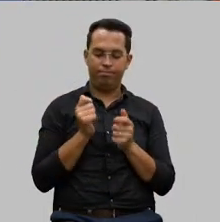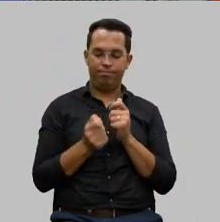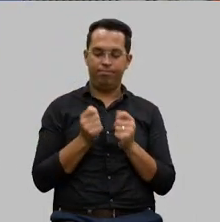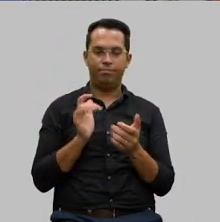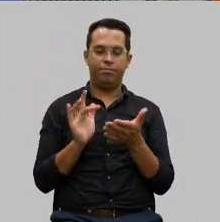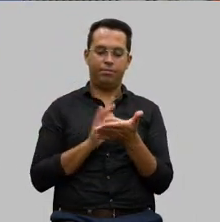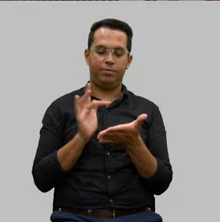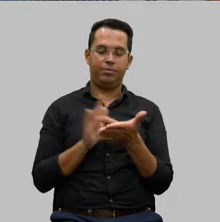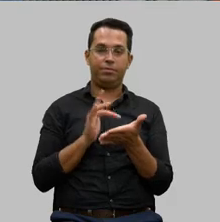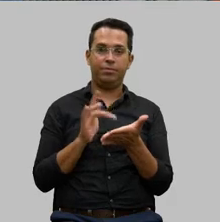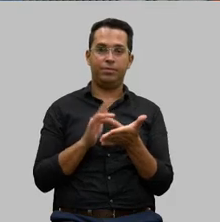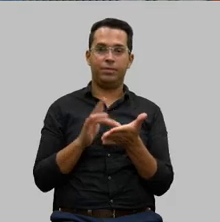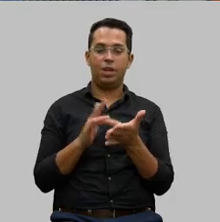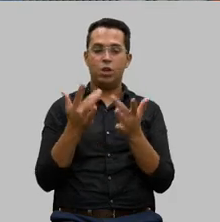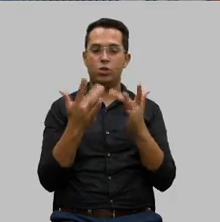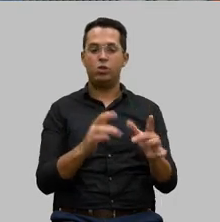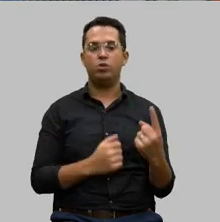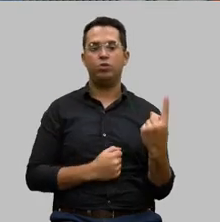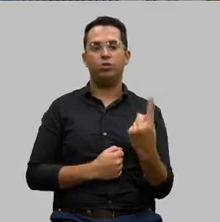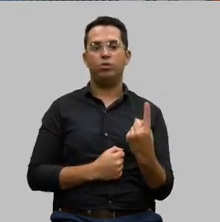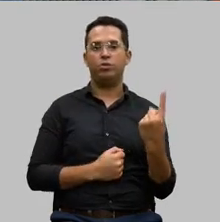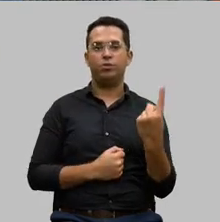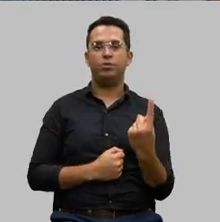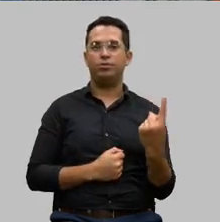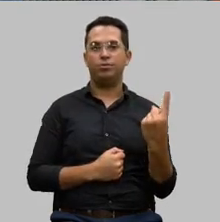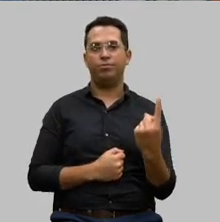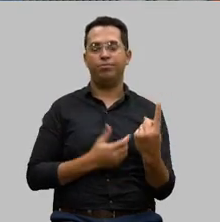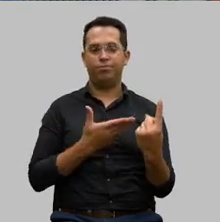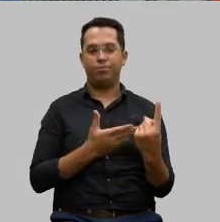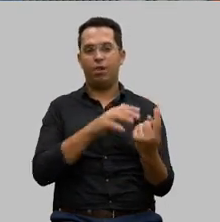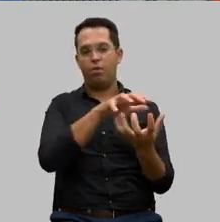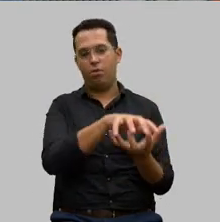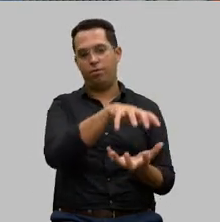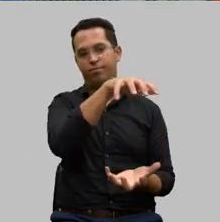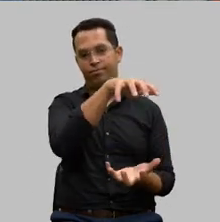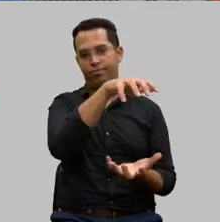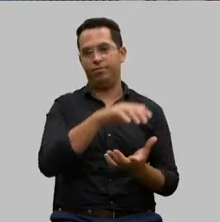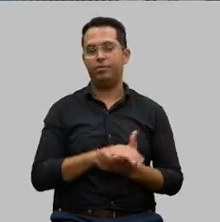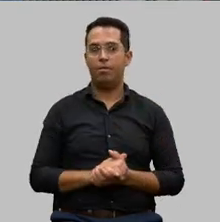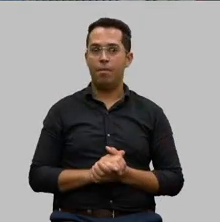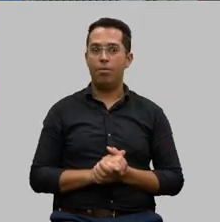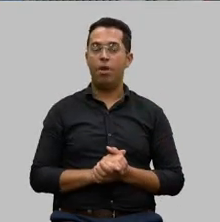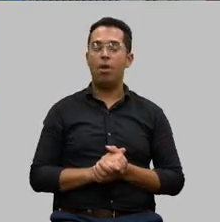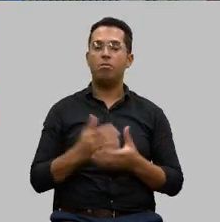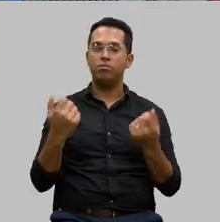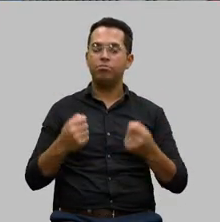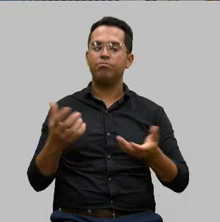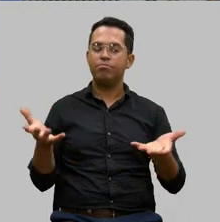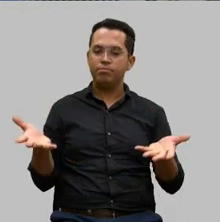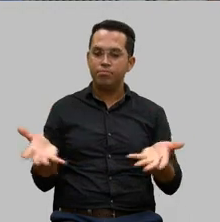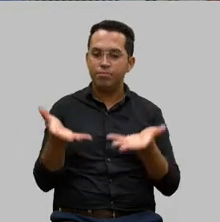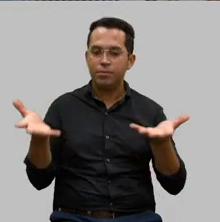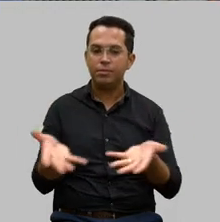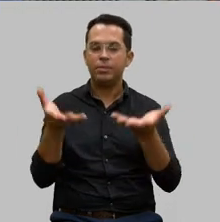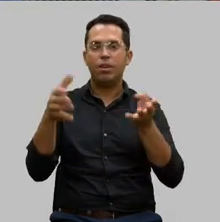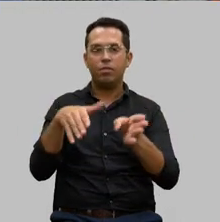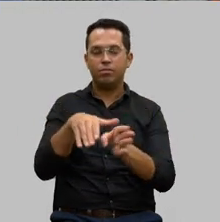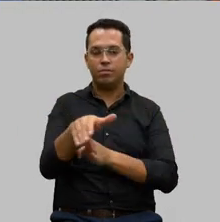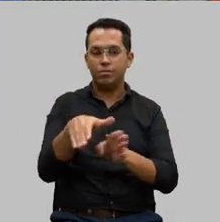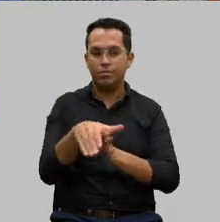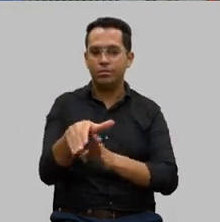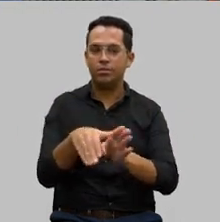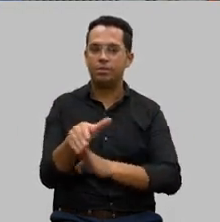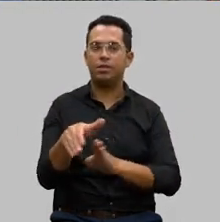o idoso tá ali largado então a gente precisa conscientizar as pessoas que às vezes aquela família que